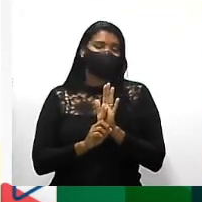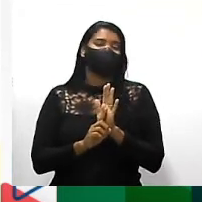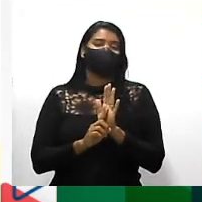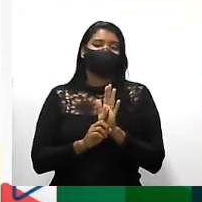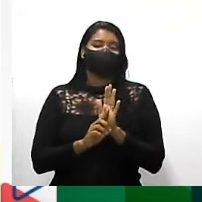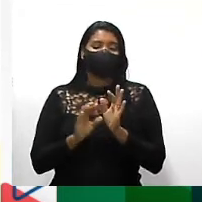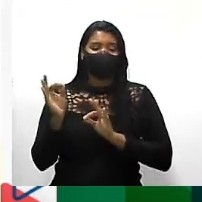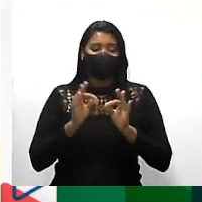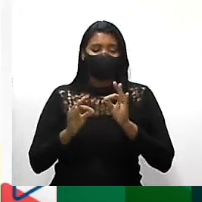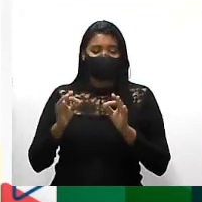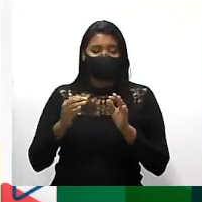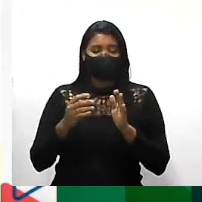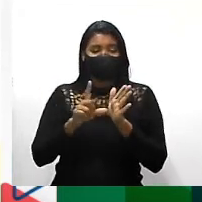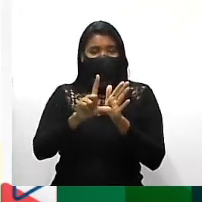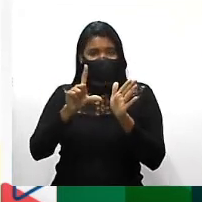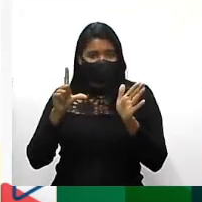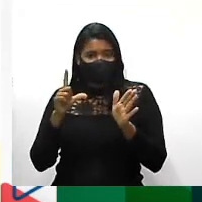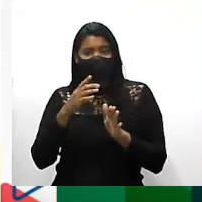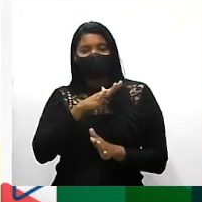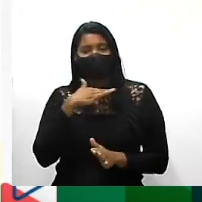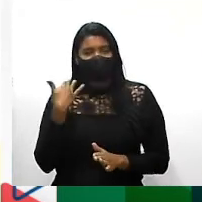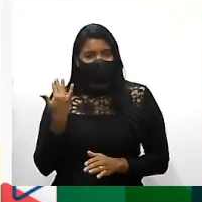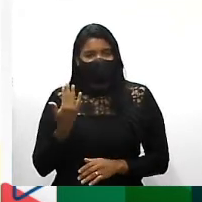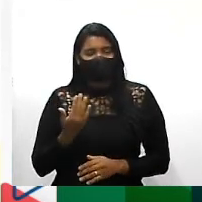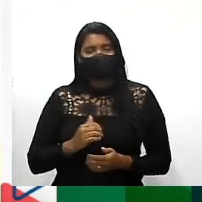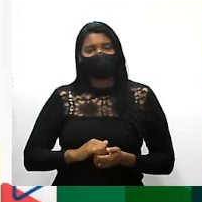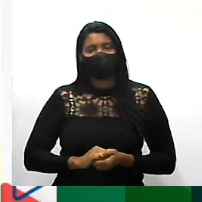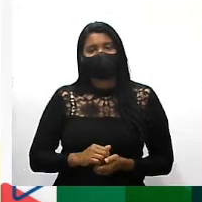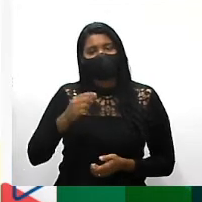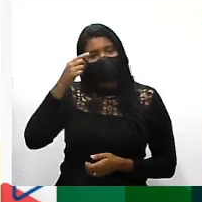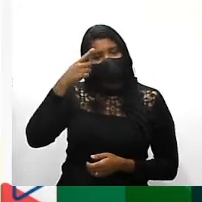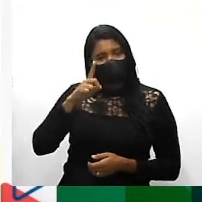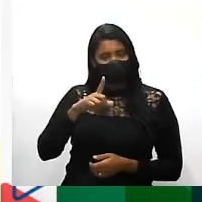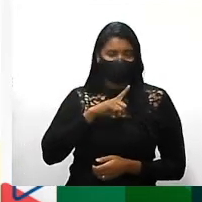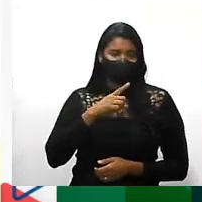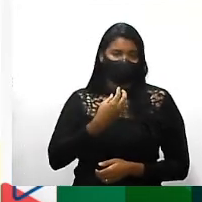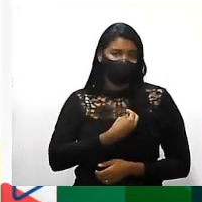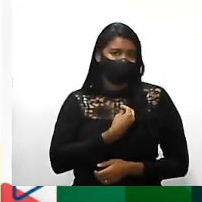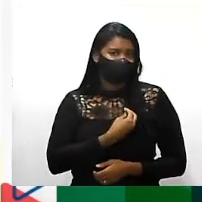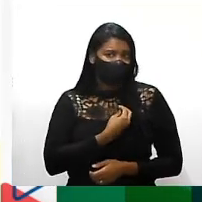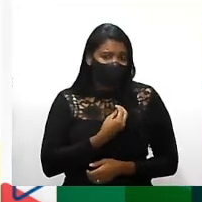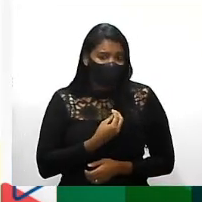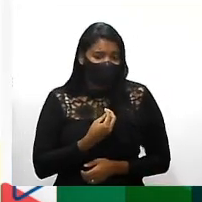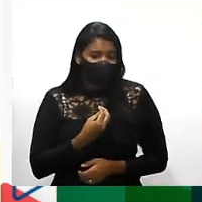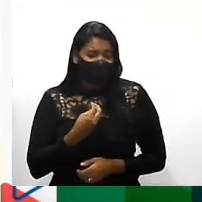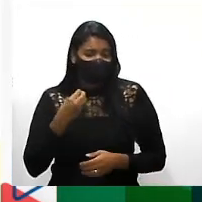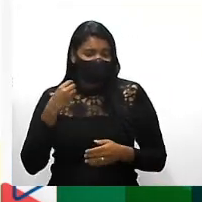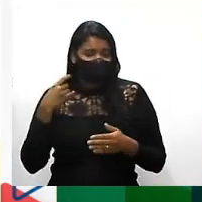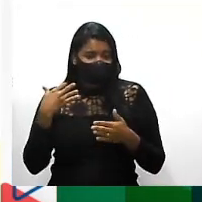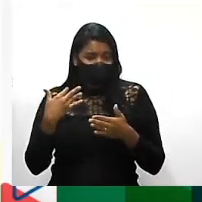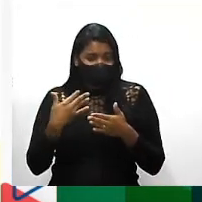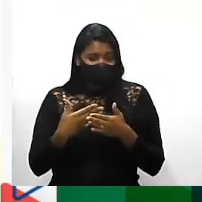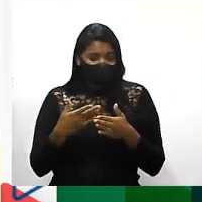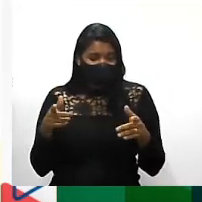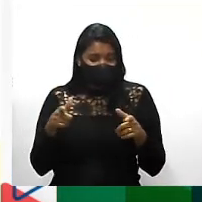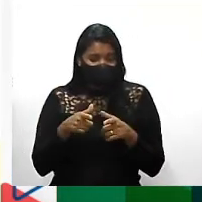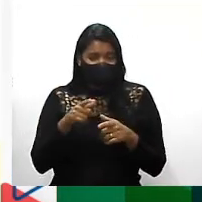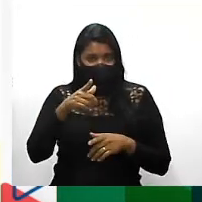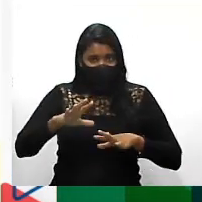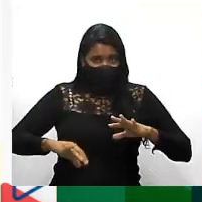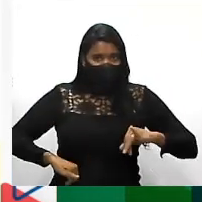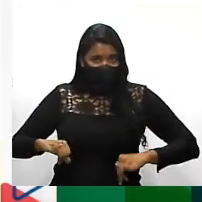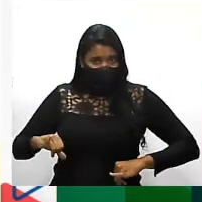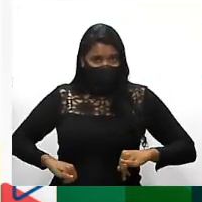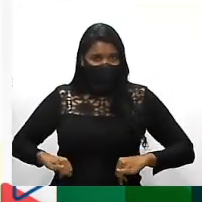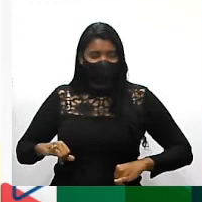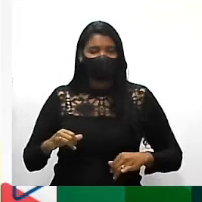morte, antecipar os dias, né, que você tem em relação à vida e, consequentemente, encurtar o sofrimento.